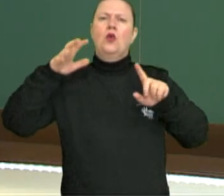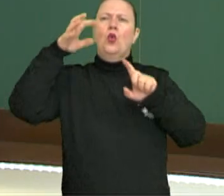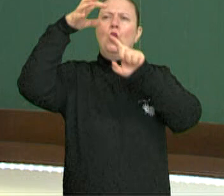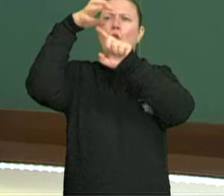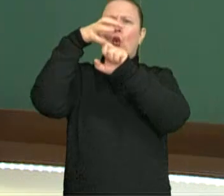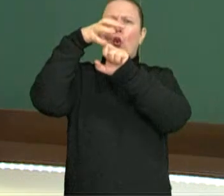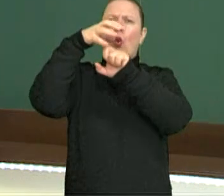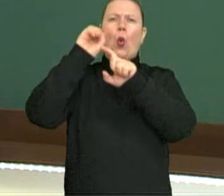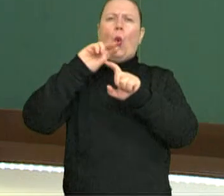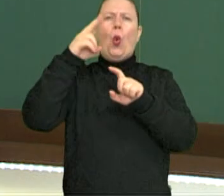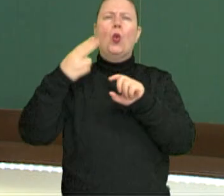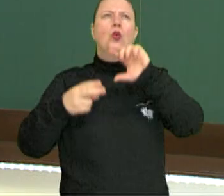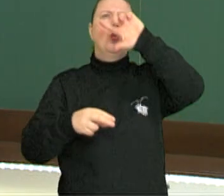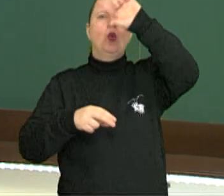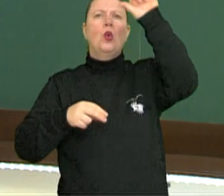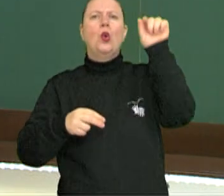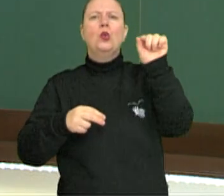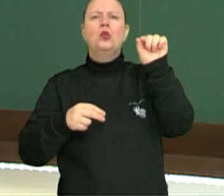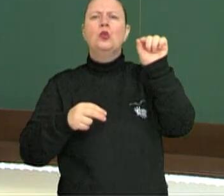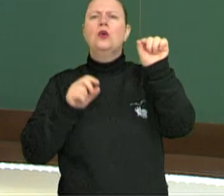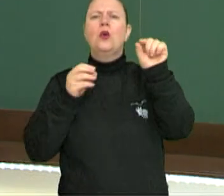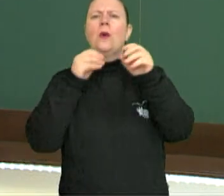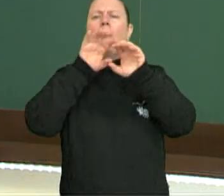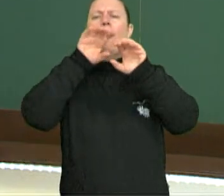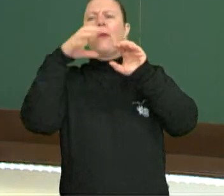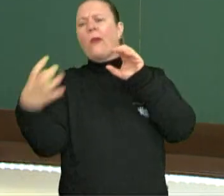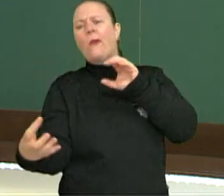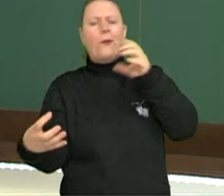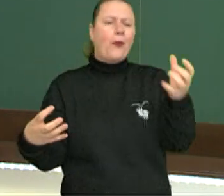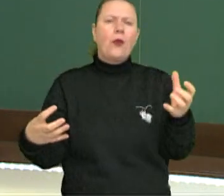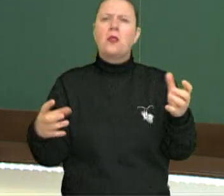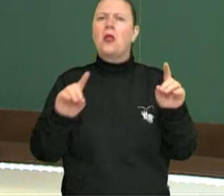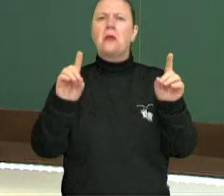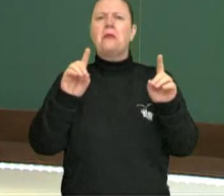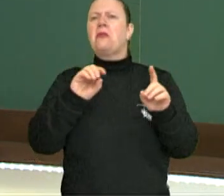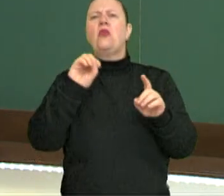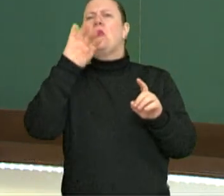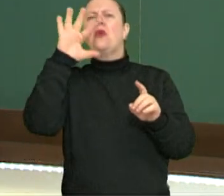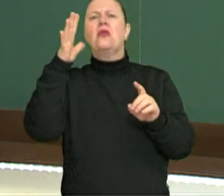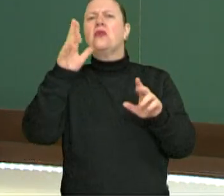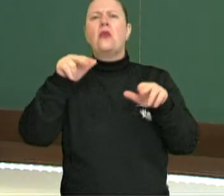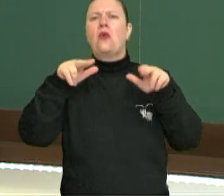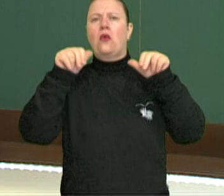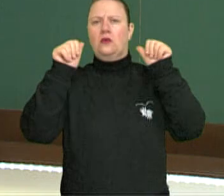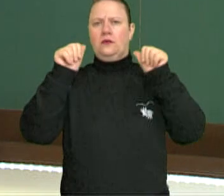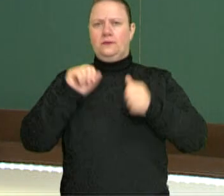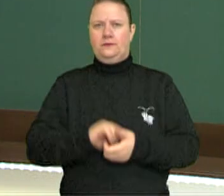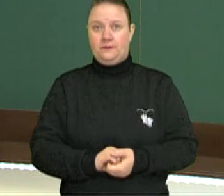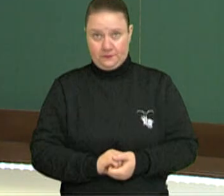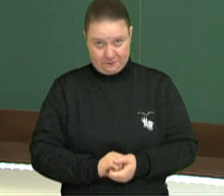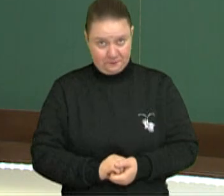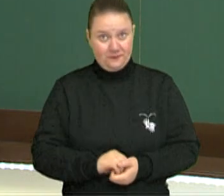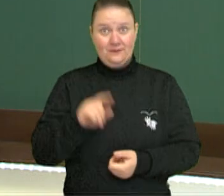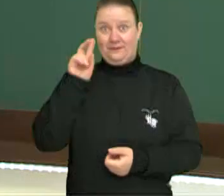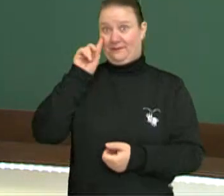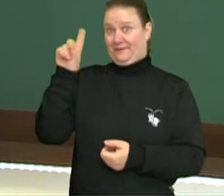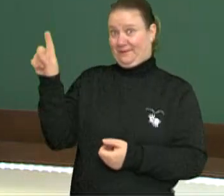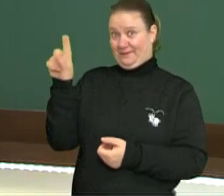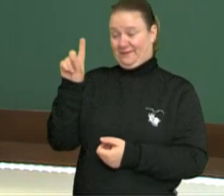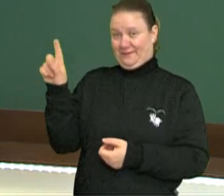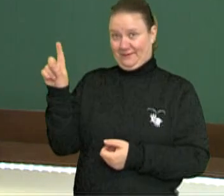sendo proposto aqui pelo exercício? Pois bem, a gente já imagina, né? Acabamos de falar sobre ela. É a